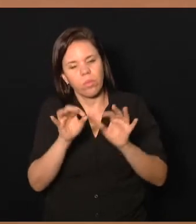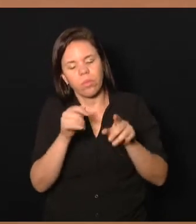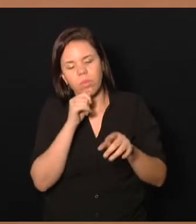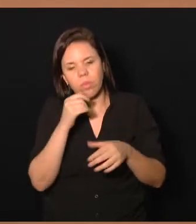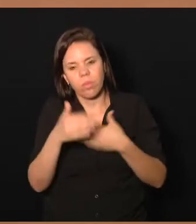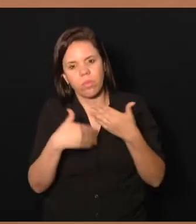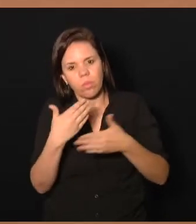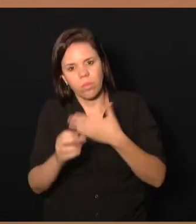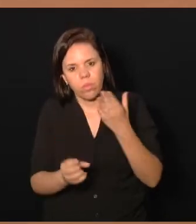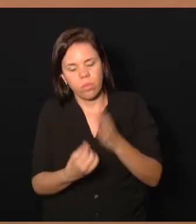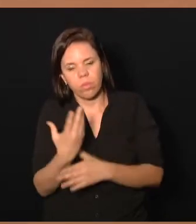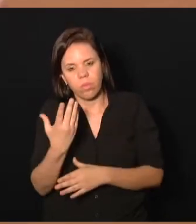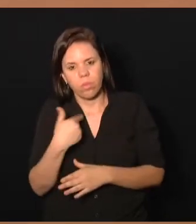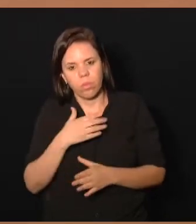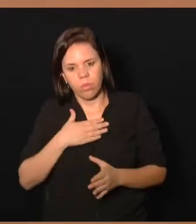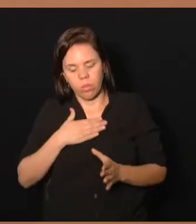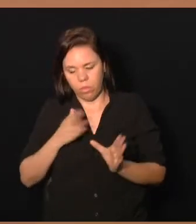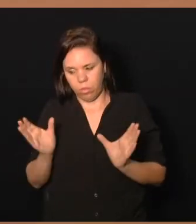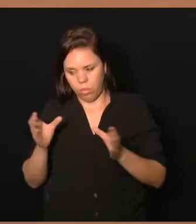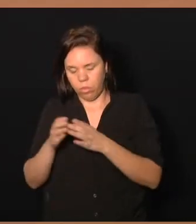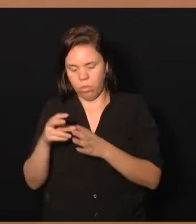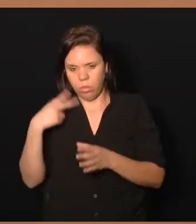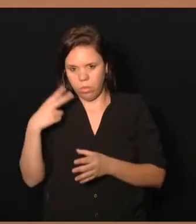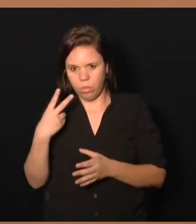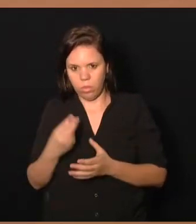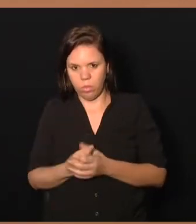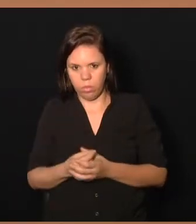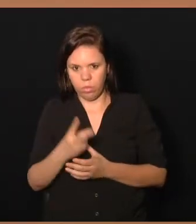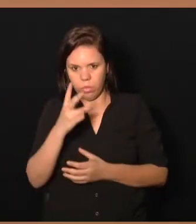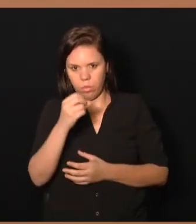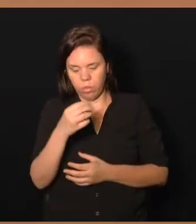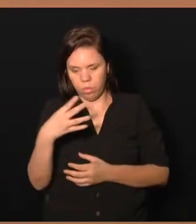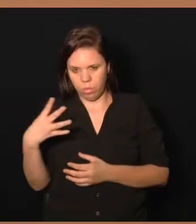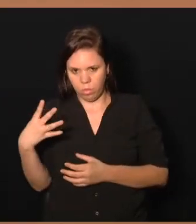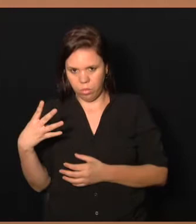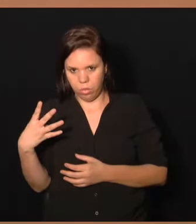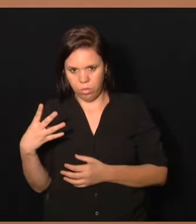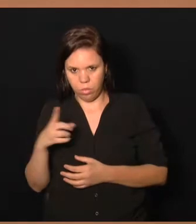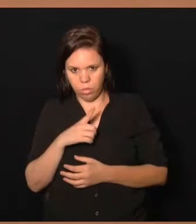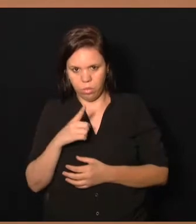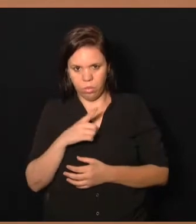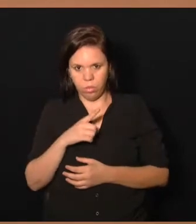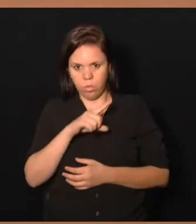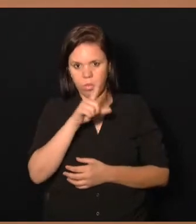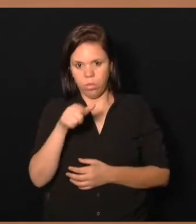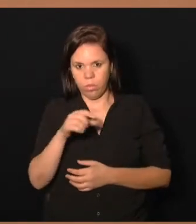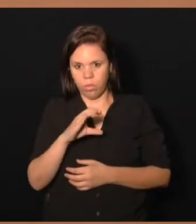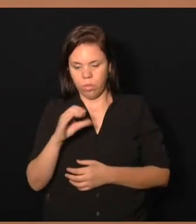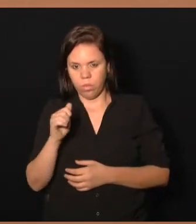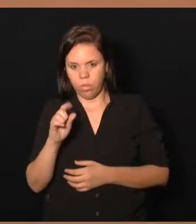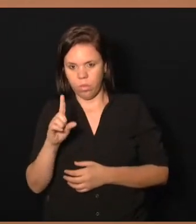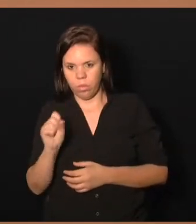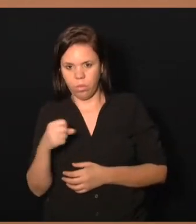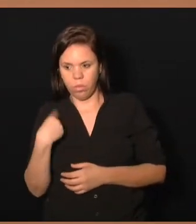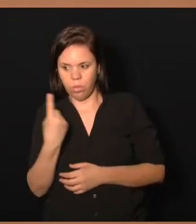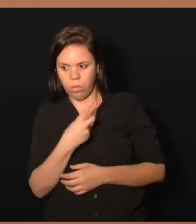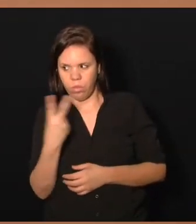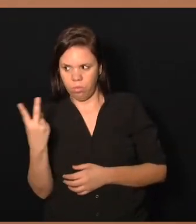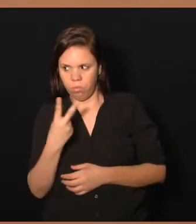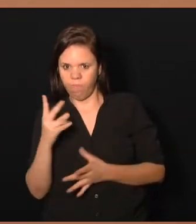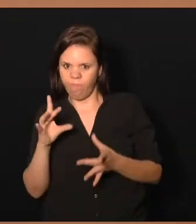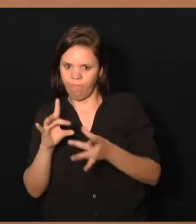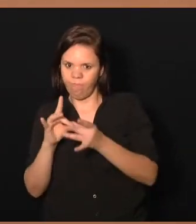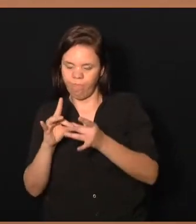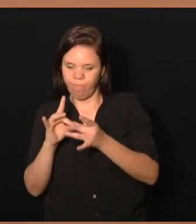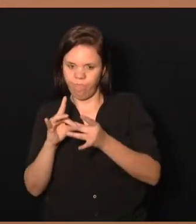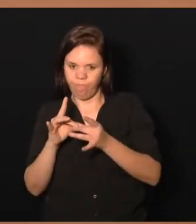apareceu, no meu grupo de vereadores de 2004, apareceu um sacudido, o Zé Carlos, e nós dissemos, nós vamos fazer